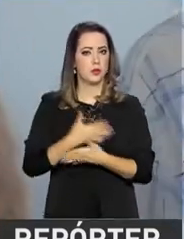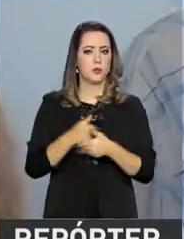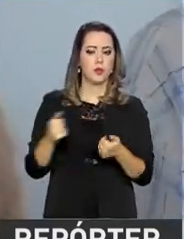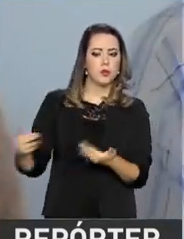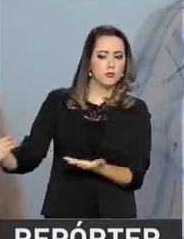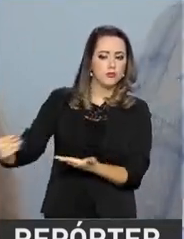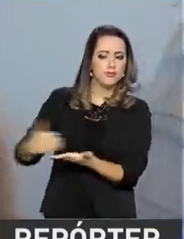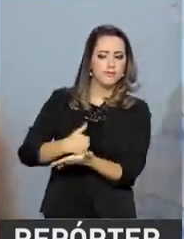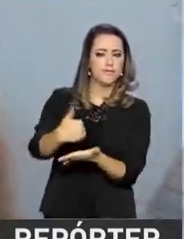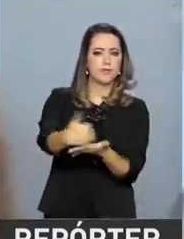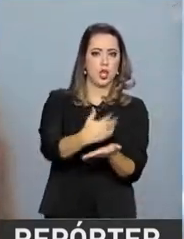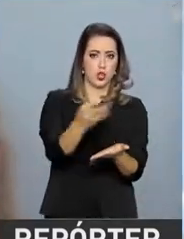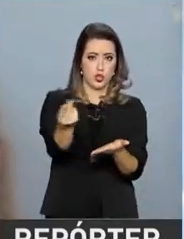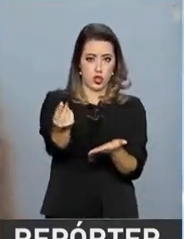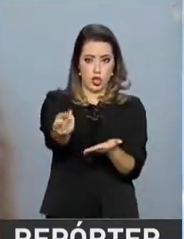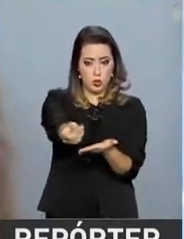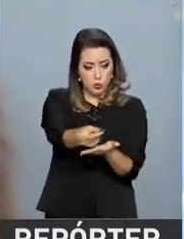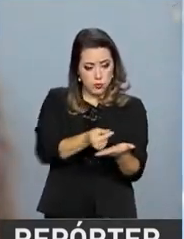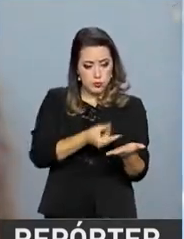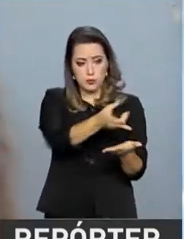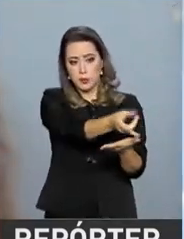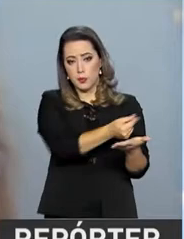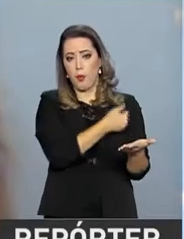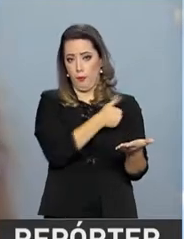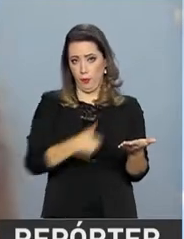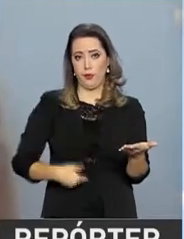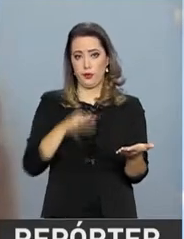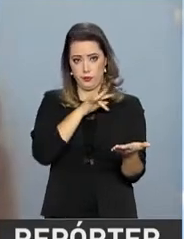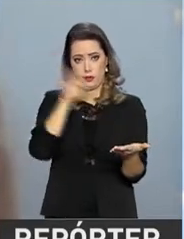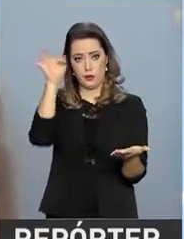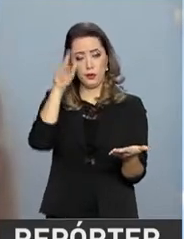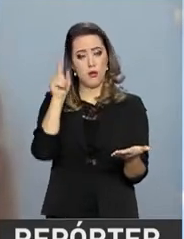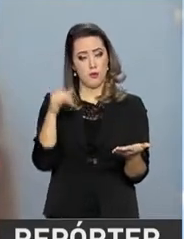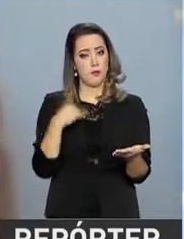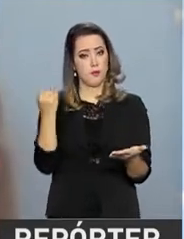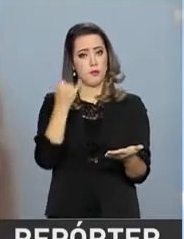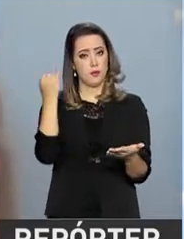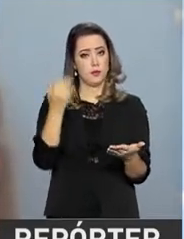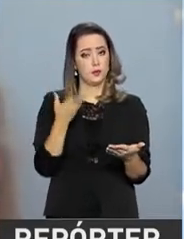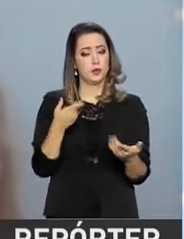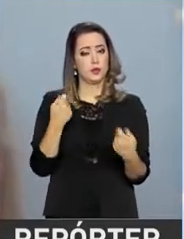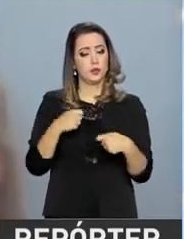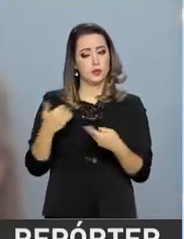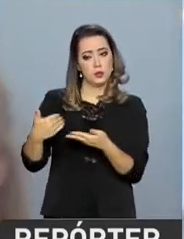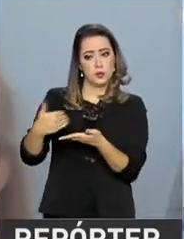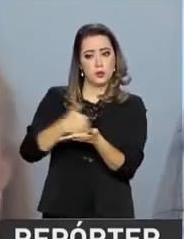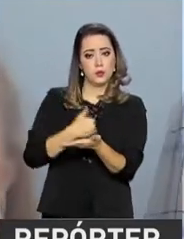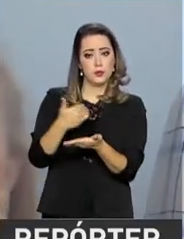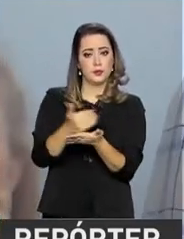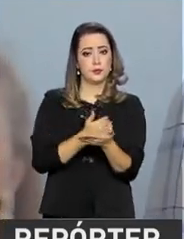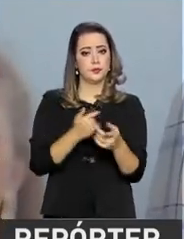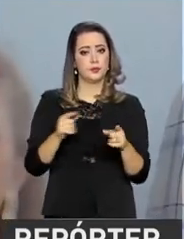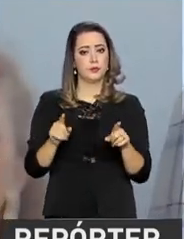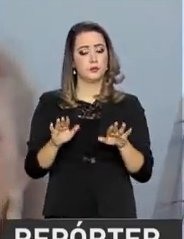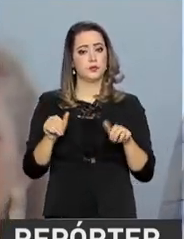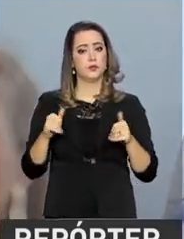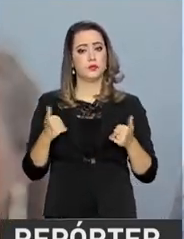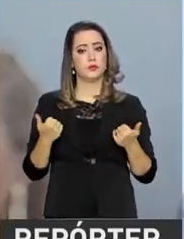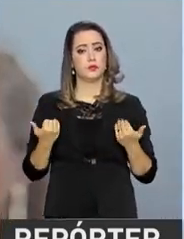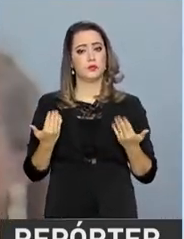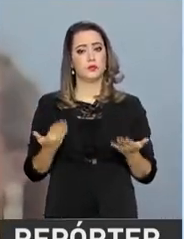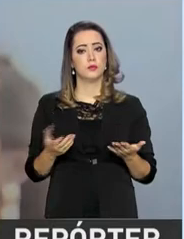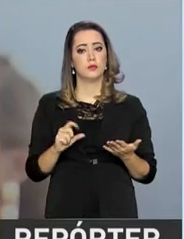federal colocar dinheiro nos cofres do governo federal para que